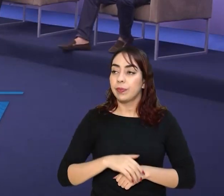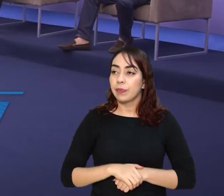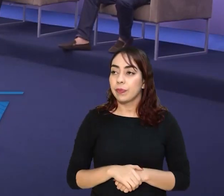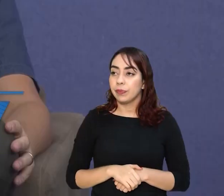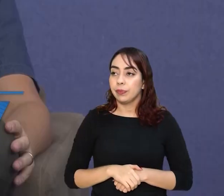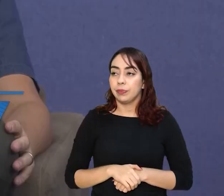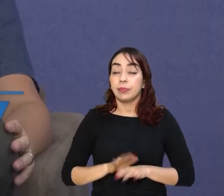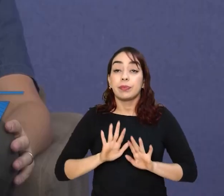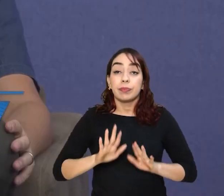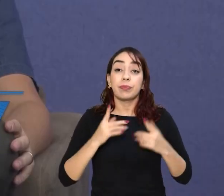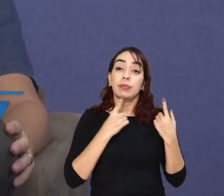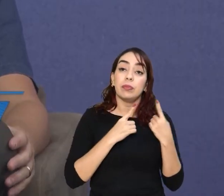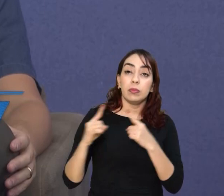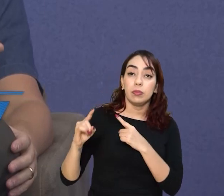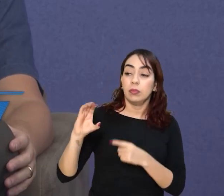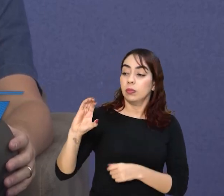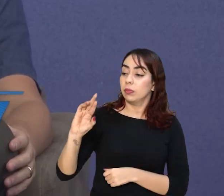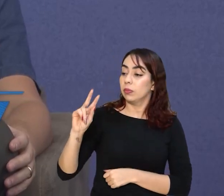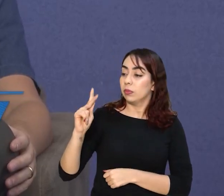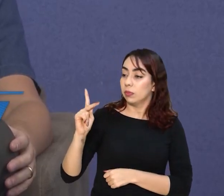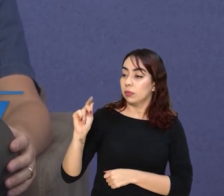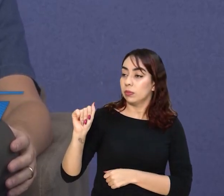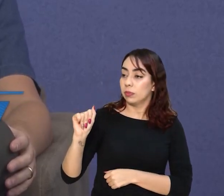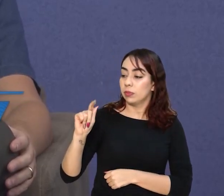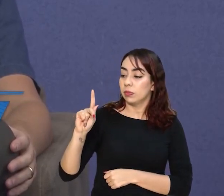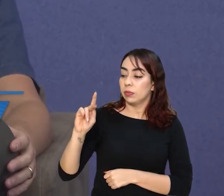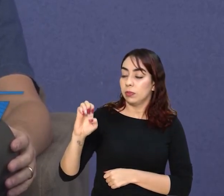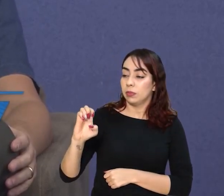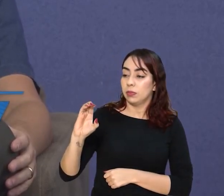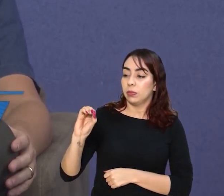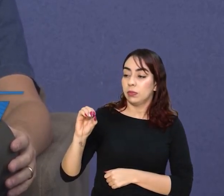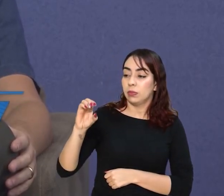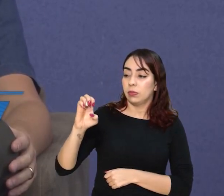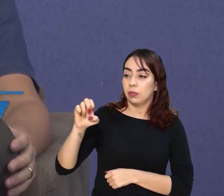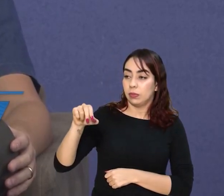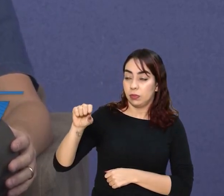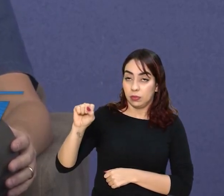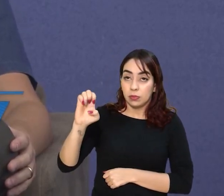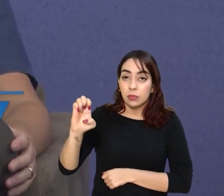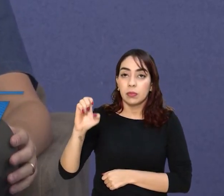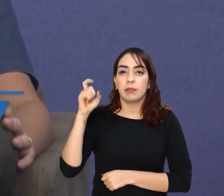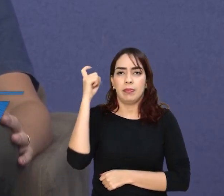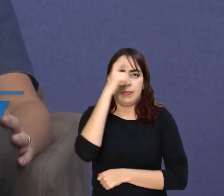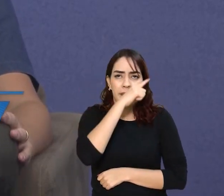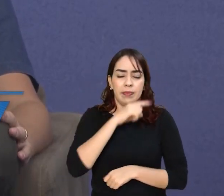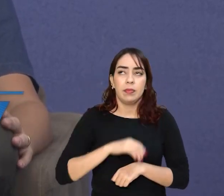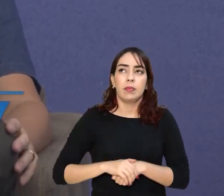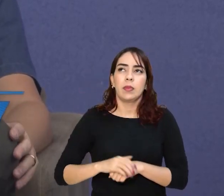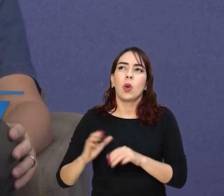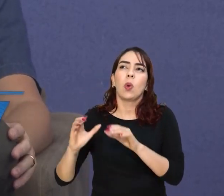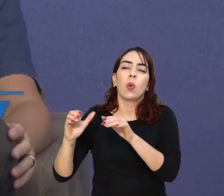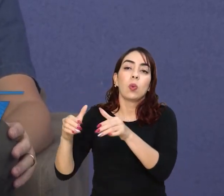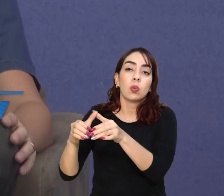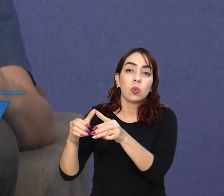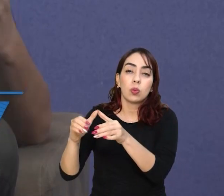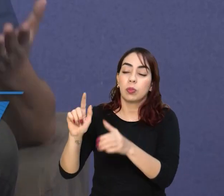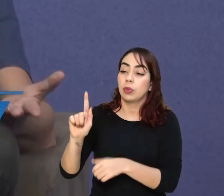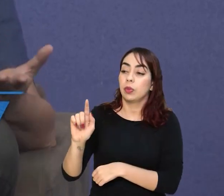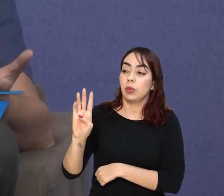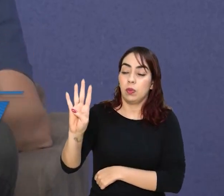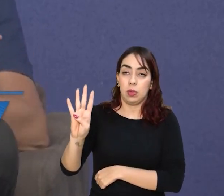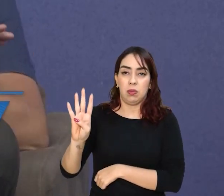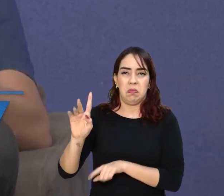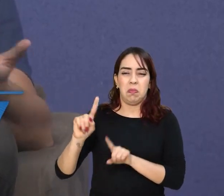mal contra o Chapecoense. Muito mal. Porque, olha, você perder o Novo Horizontino, que é um baita de um time. Que está no G4, um time organizado, tem um técnico bom. A